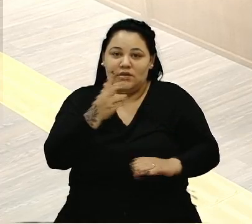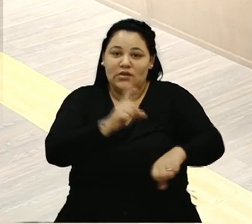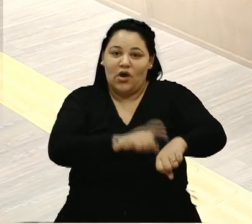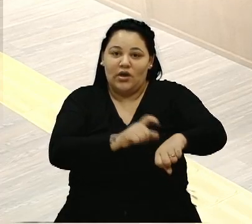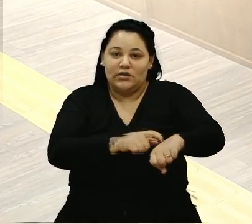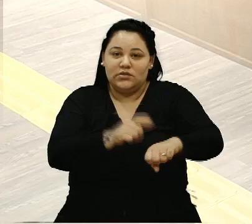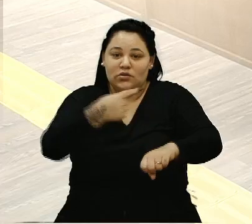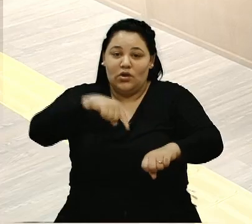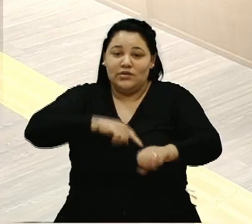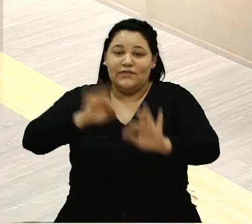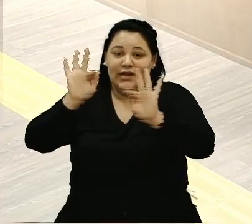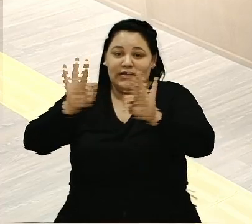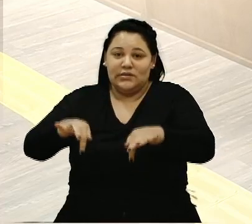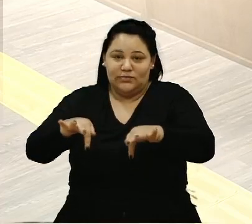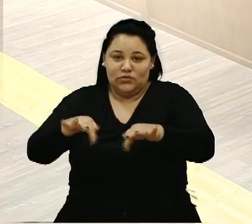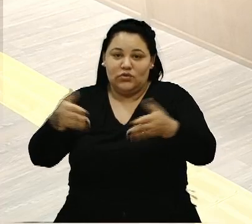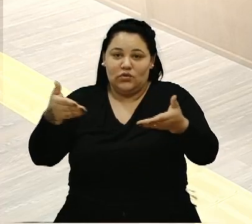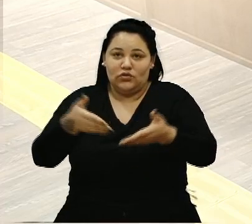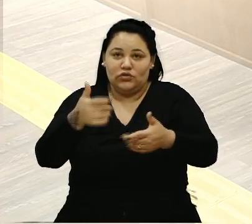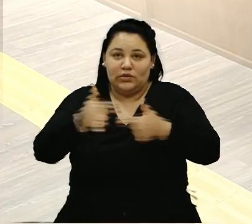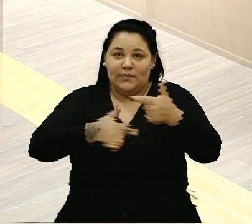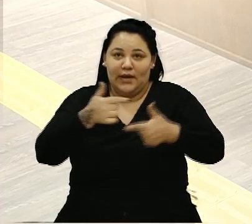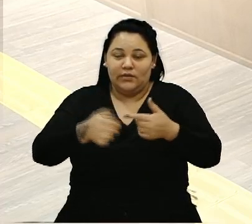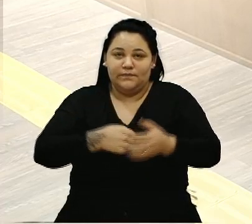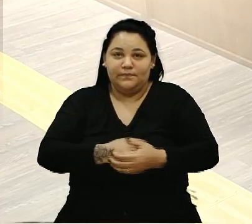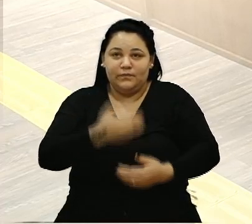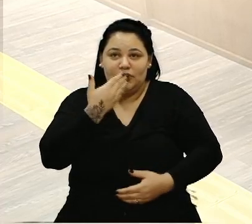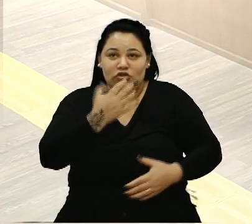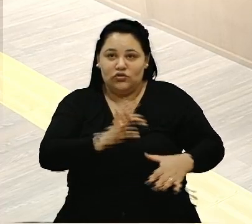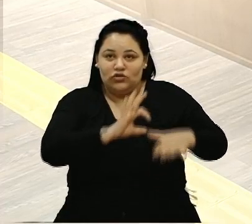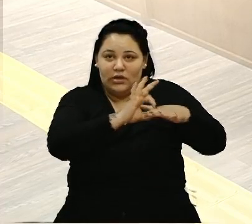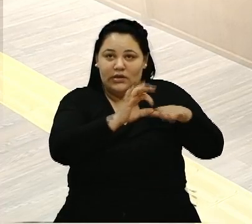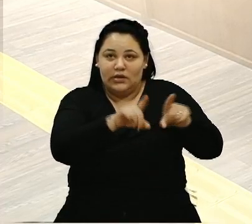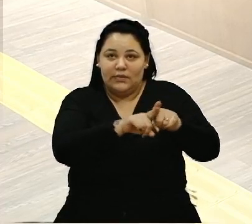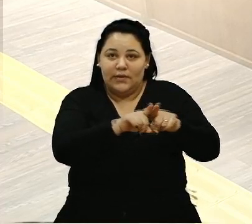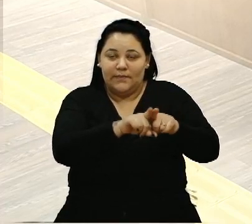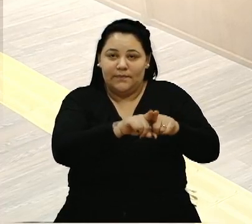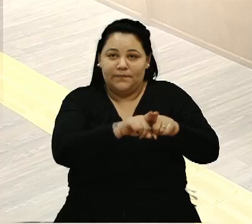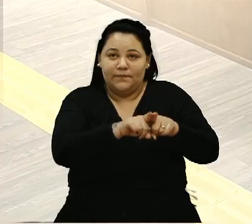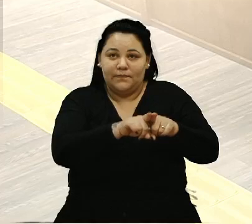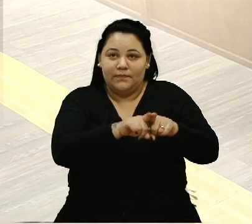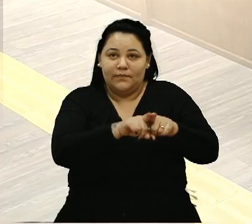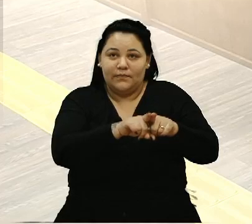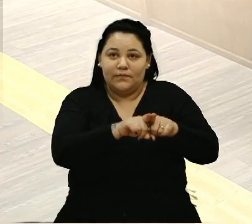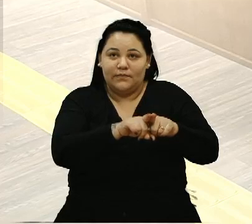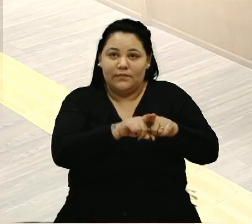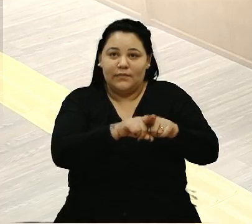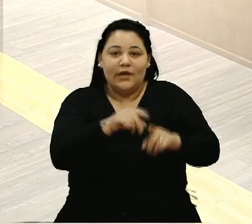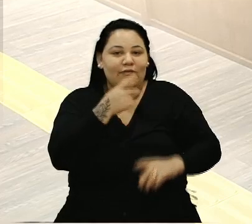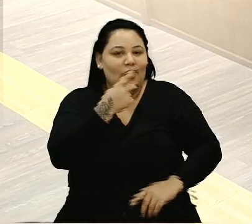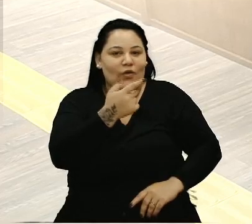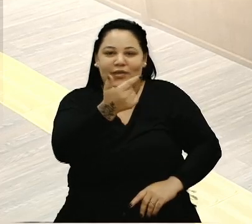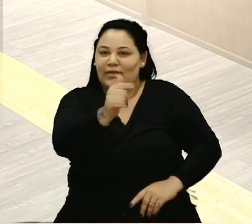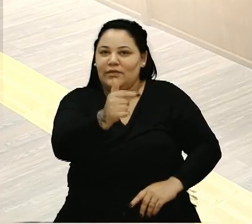encerra. Uma declaração de líder. Acabou de dizer que não tem. Como não